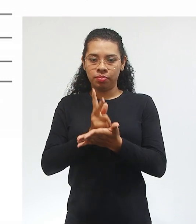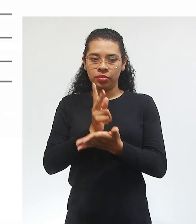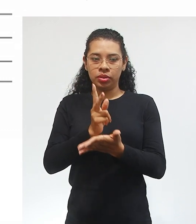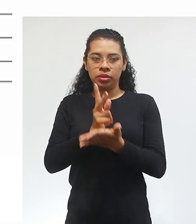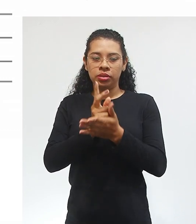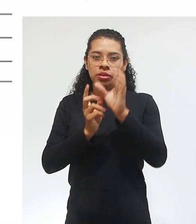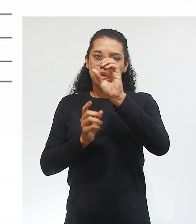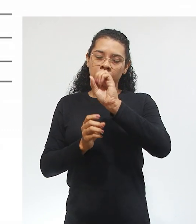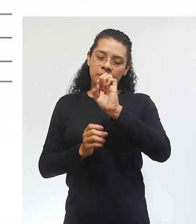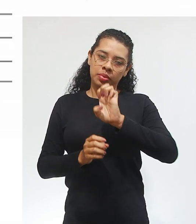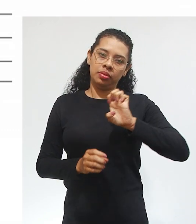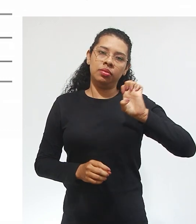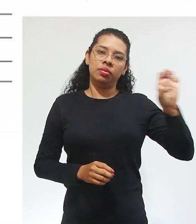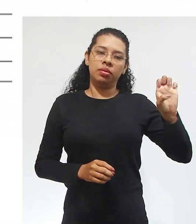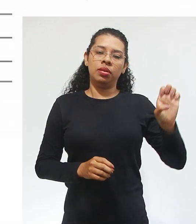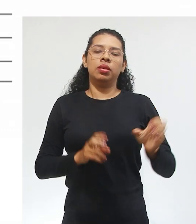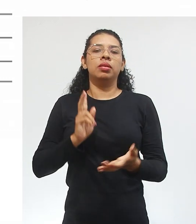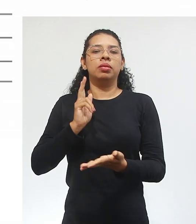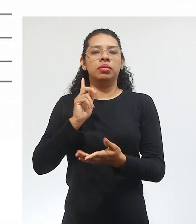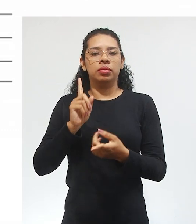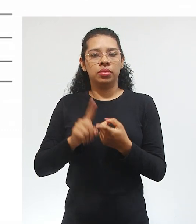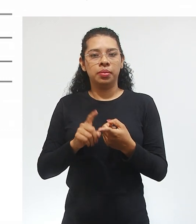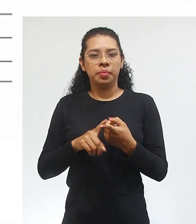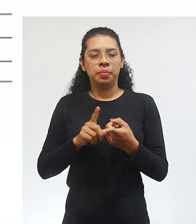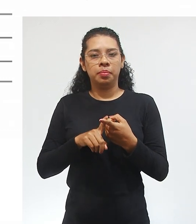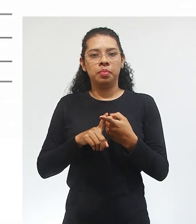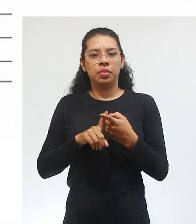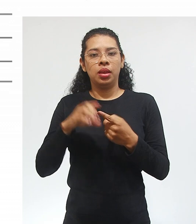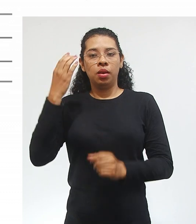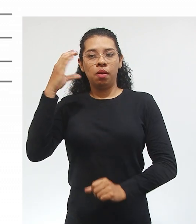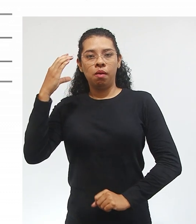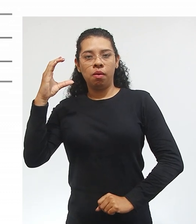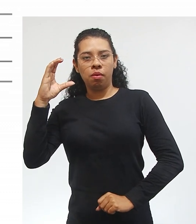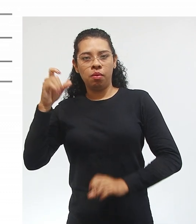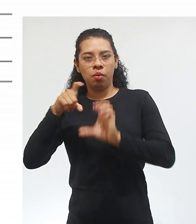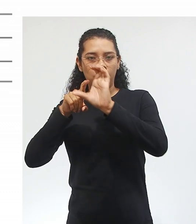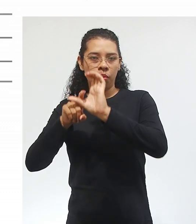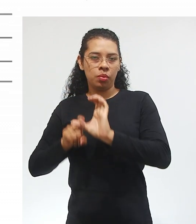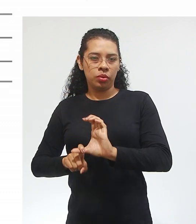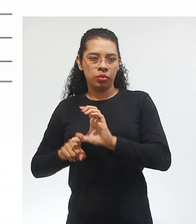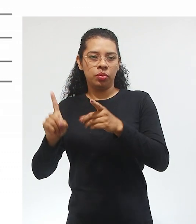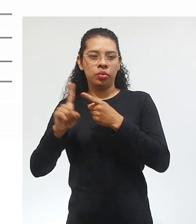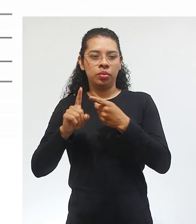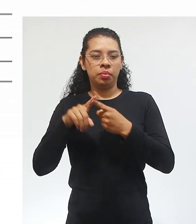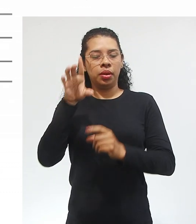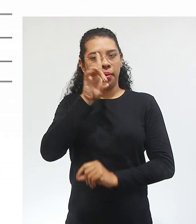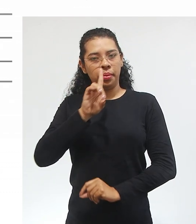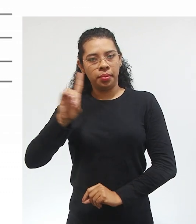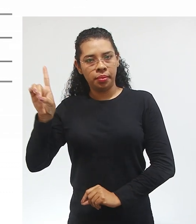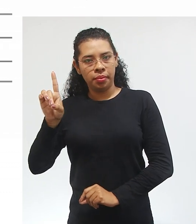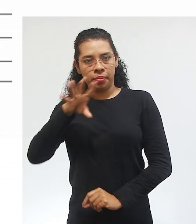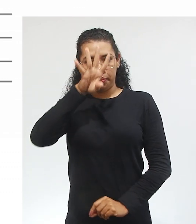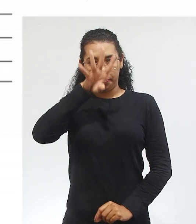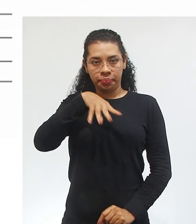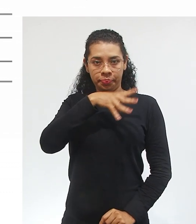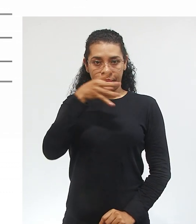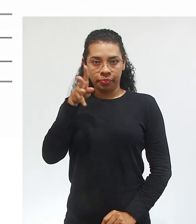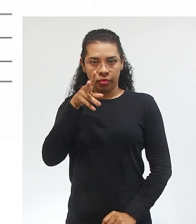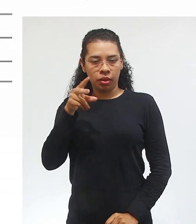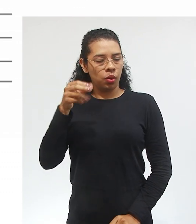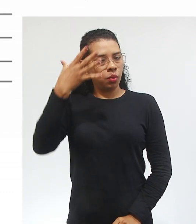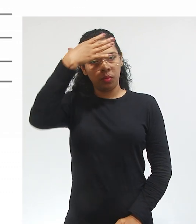nunca esqueçam. E toda vez que se tratar de saldo credor, deve ser lançado no lado direito,